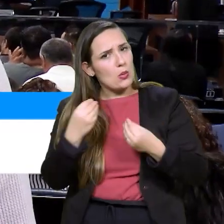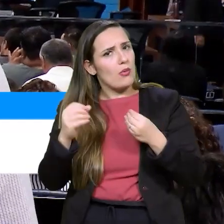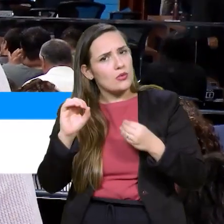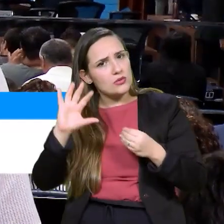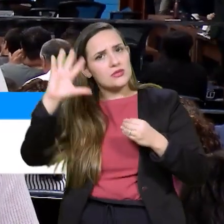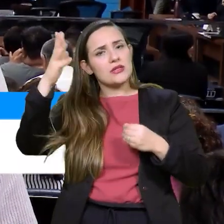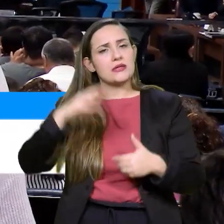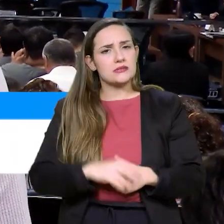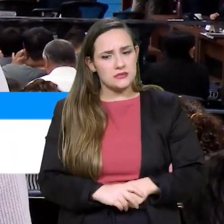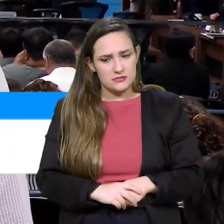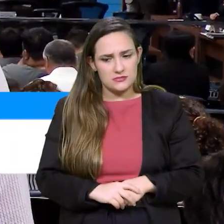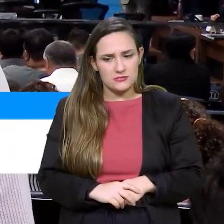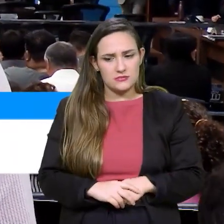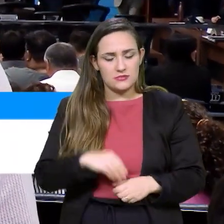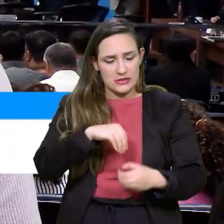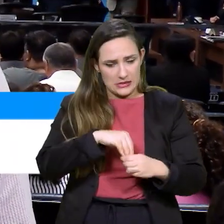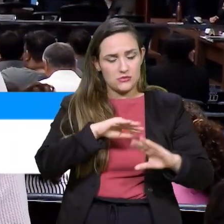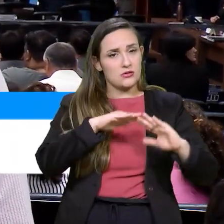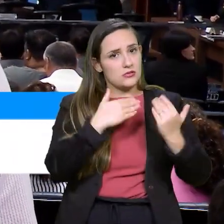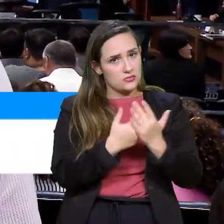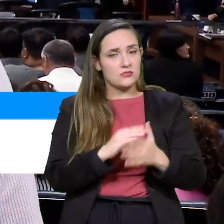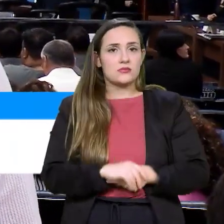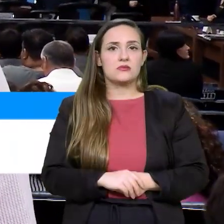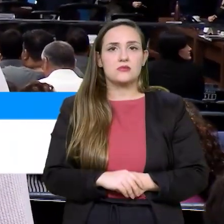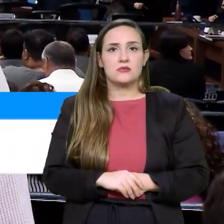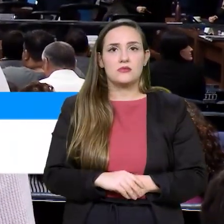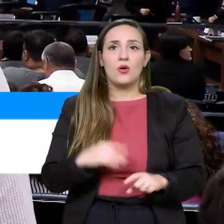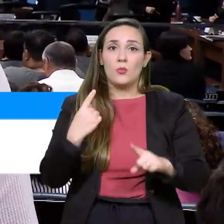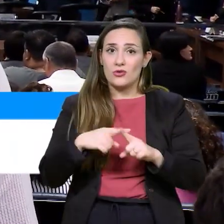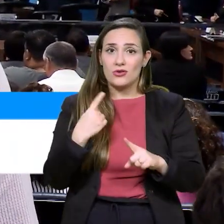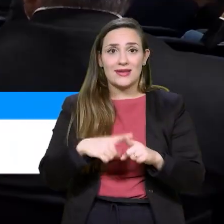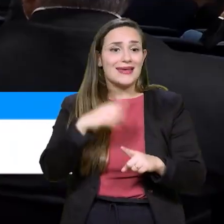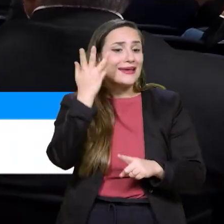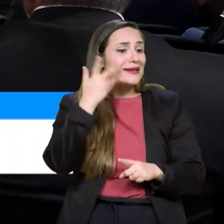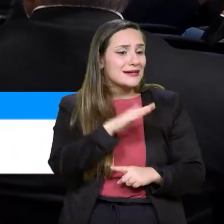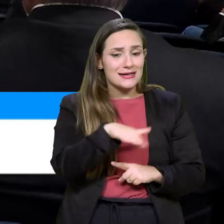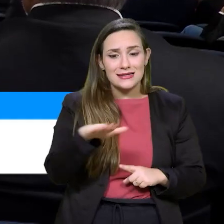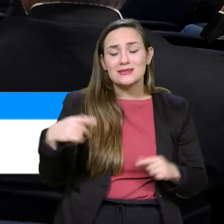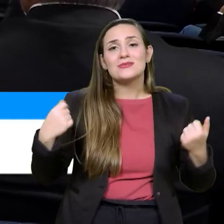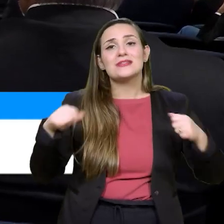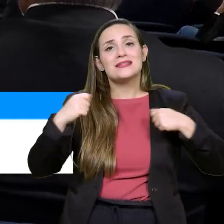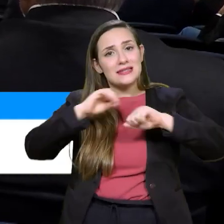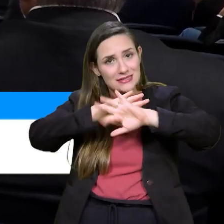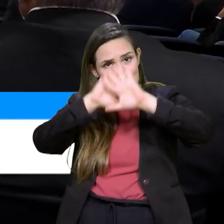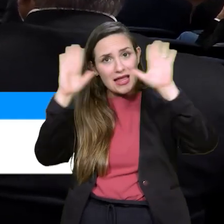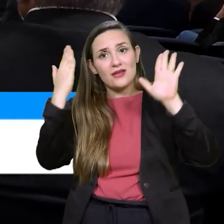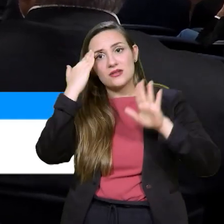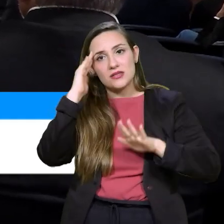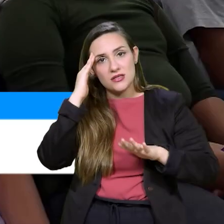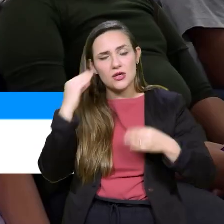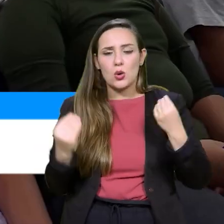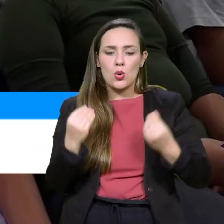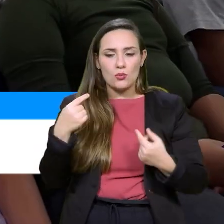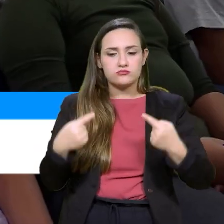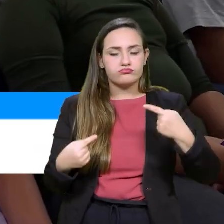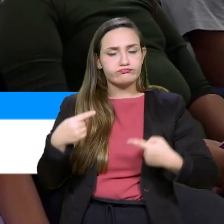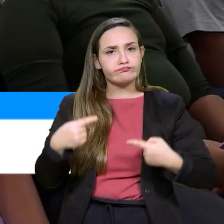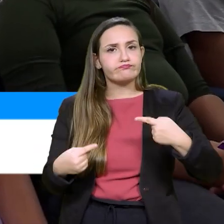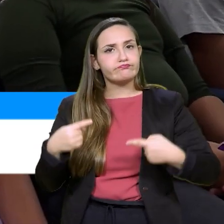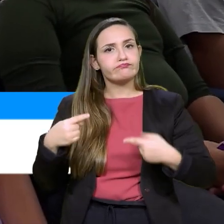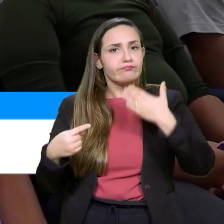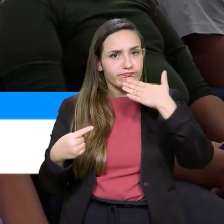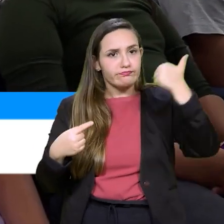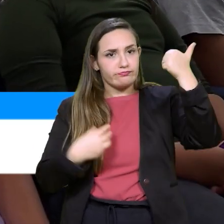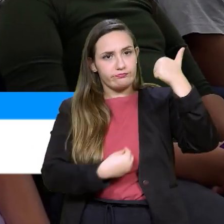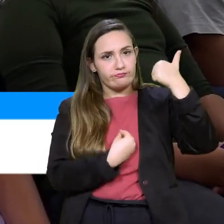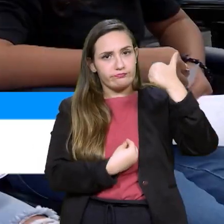técnica, a forma que a política ocorre dentro da escola, para que as crianças possam entender como a política